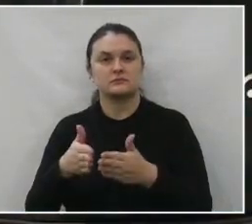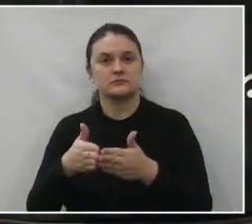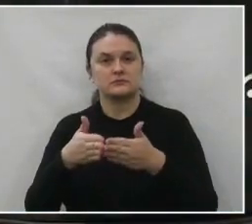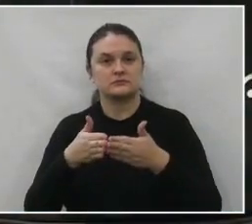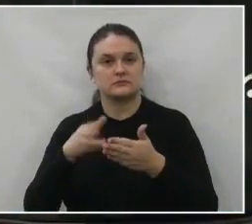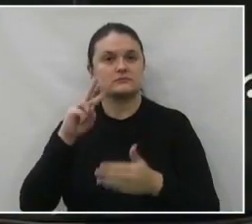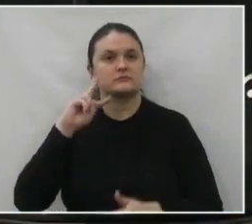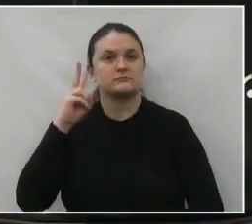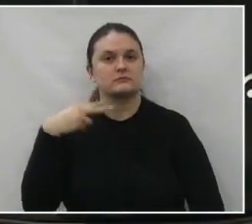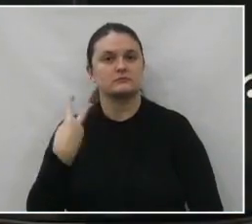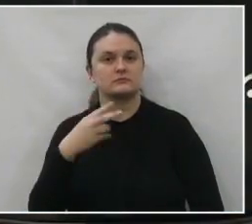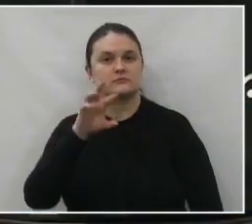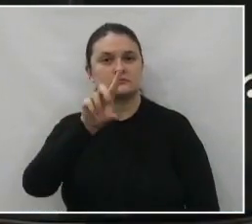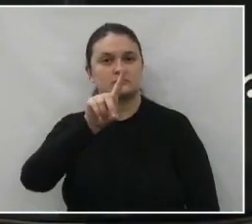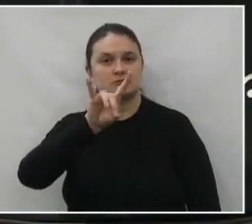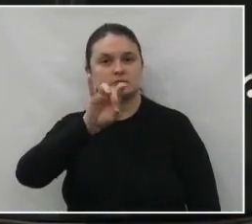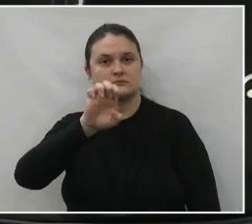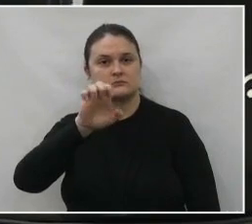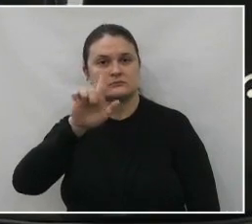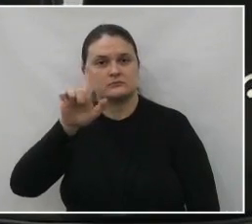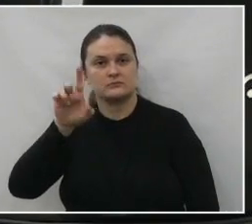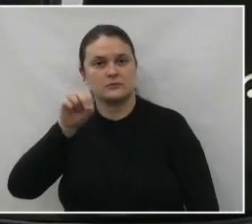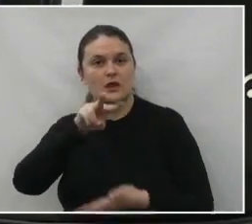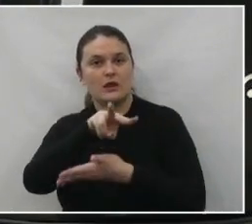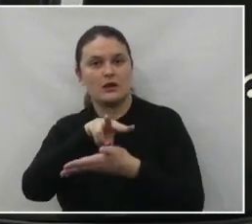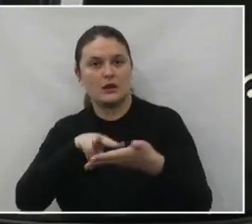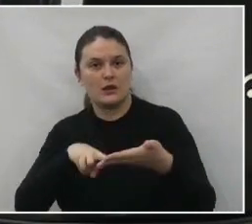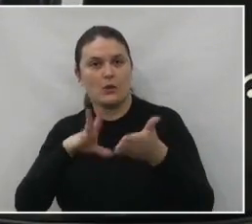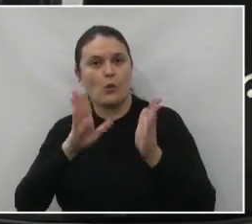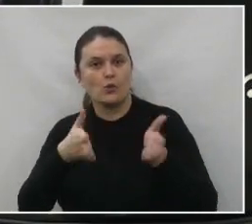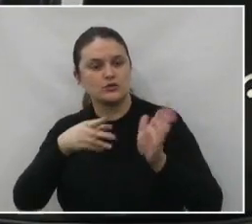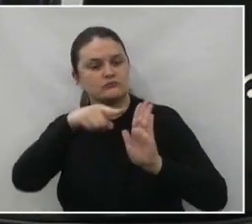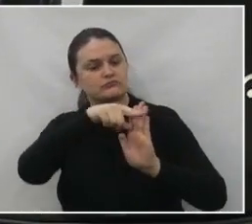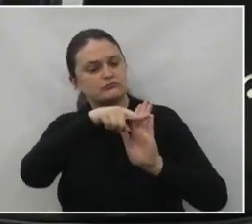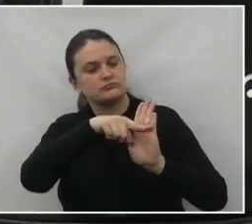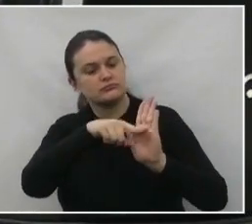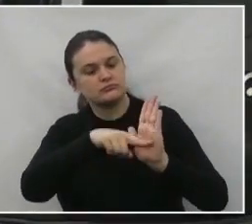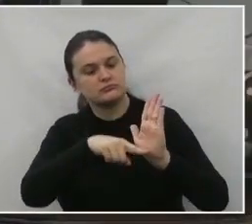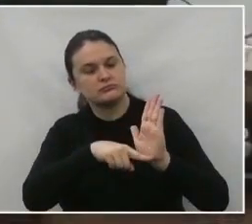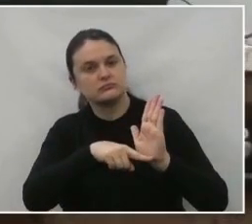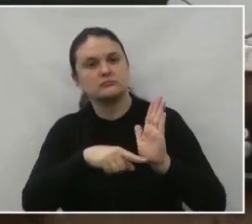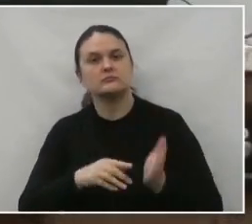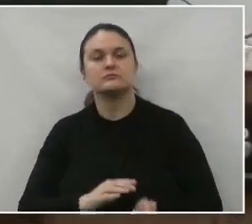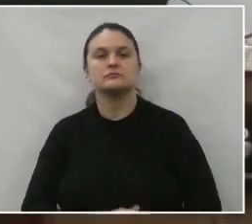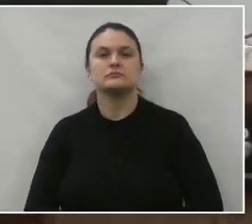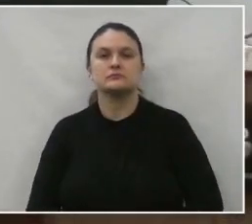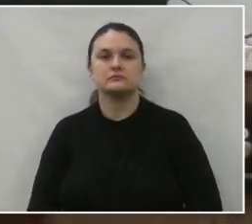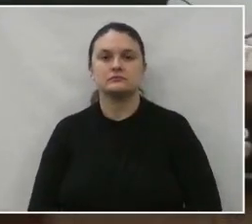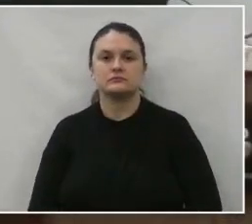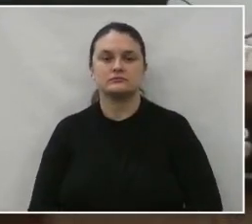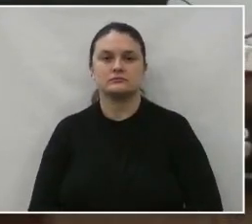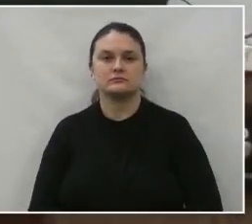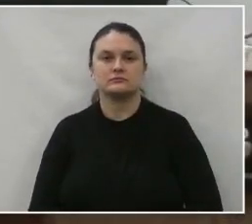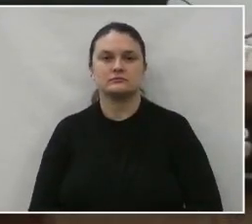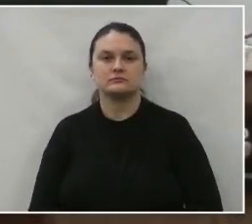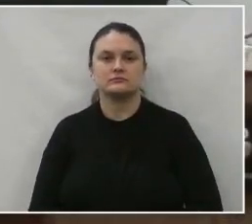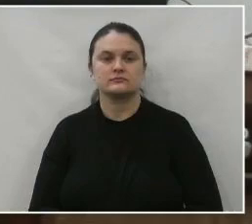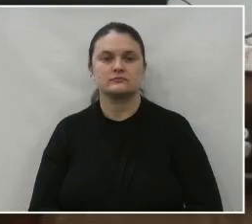Solicito ao vereador Diego dos Santos para que proceda a leitura da matéria constante do expediente do dia.